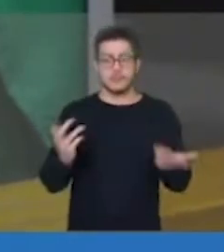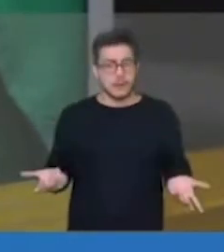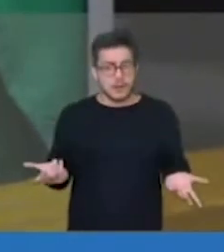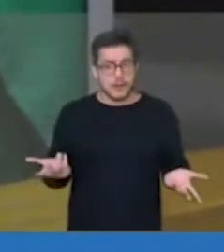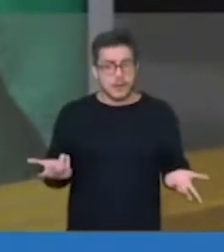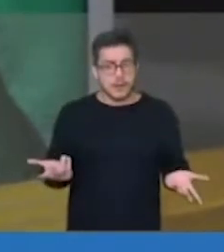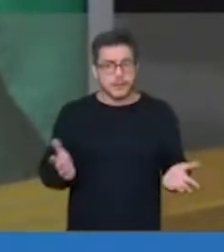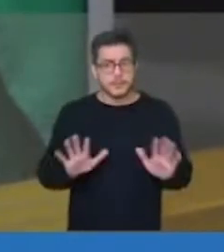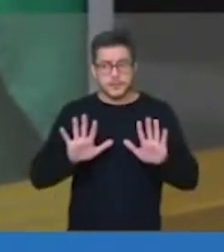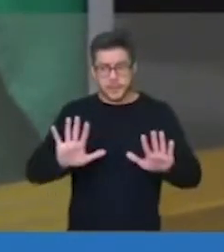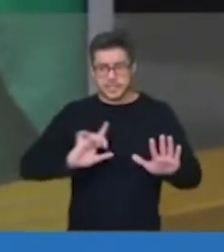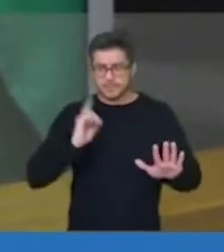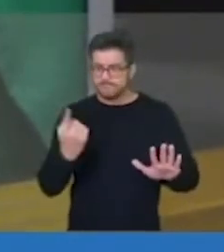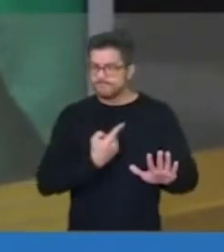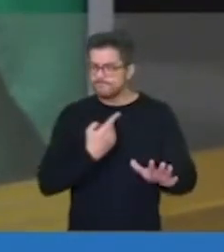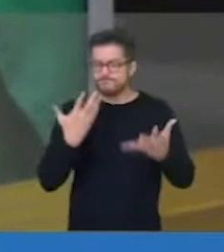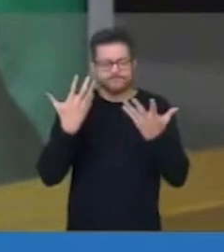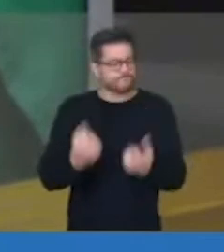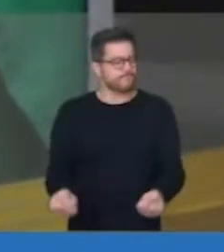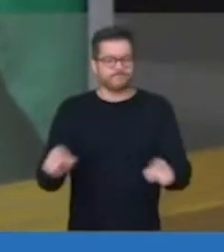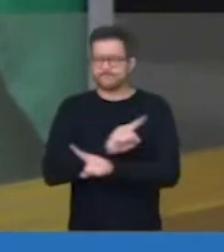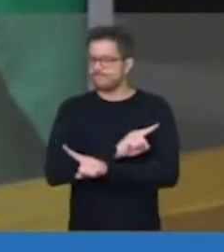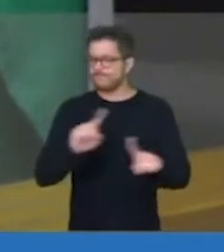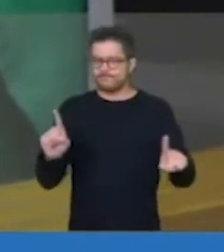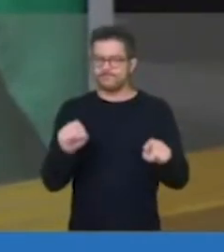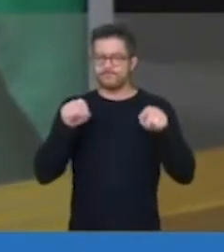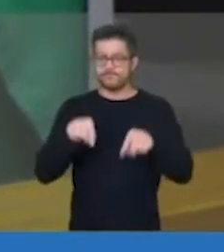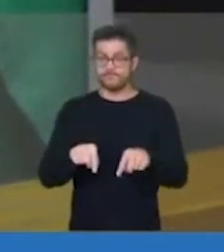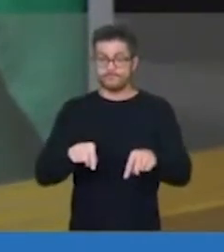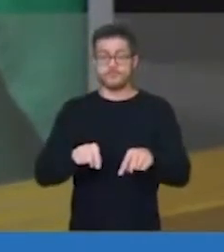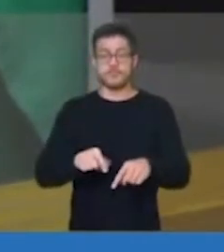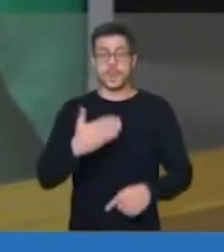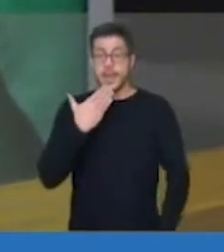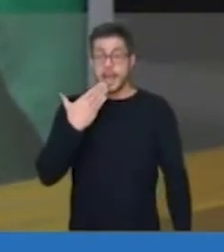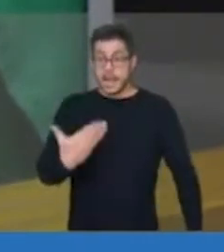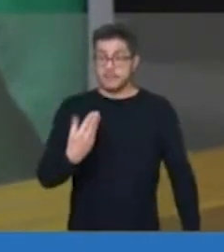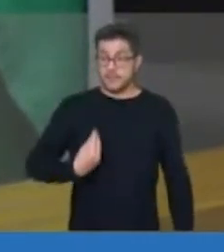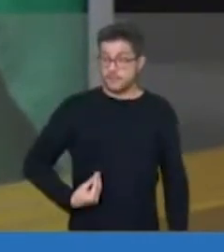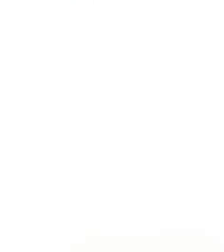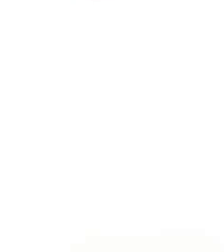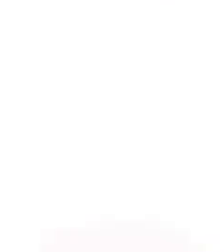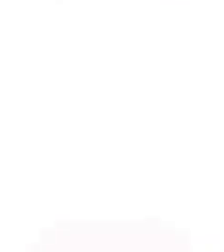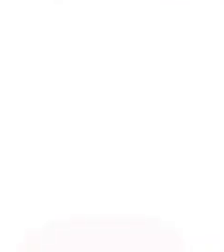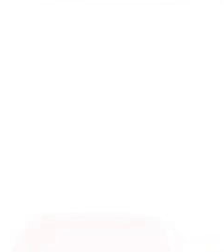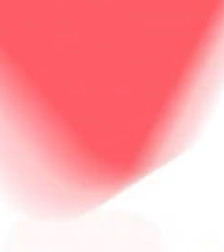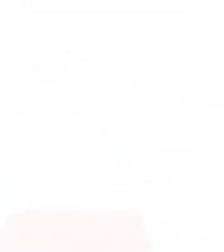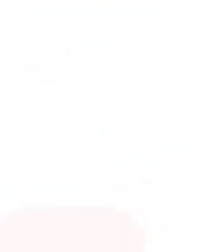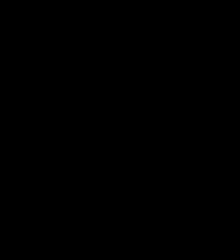retroceder nem um milímetro na defesa da vida de bebês inocentes.